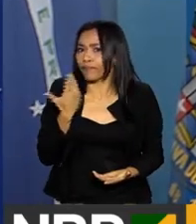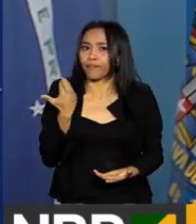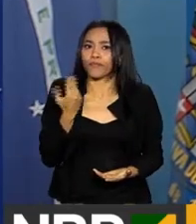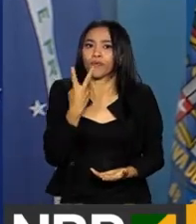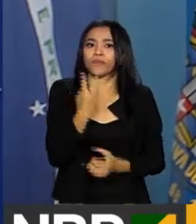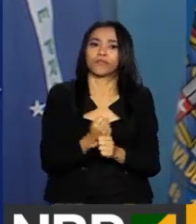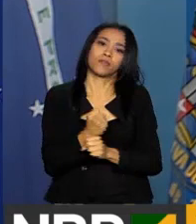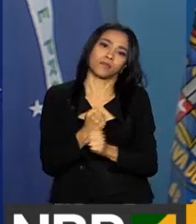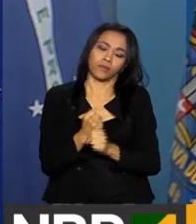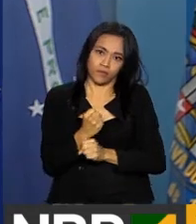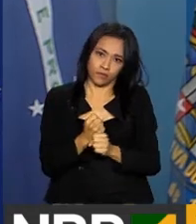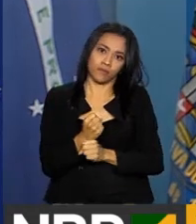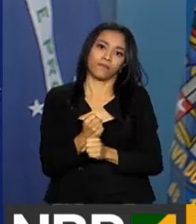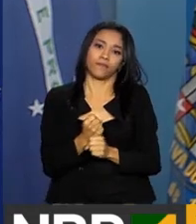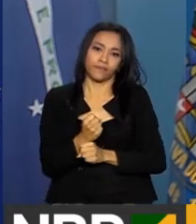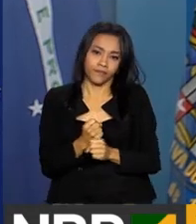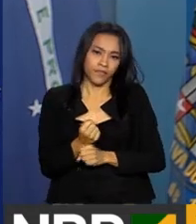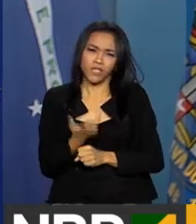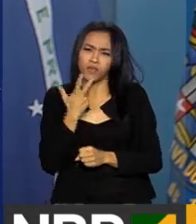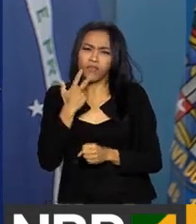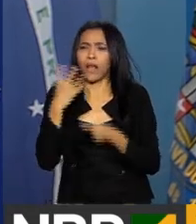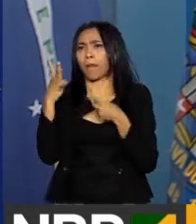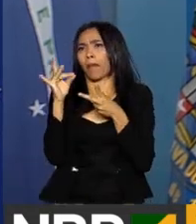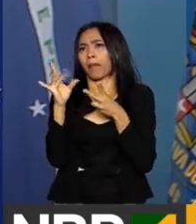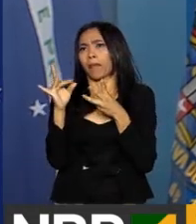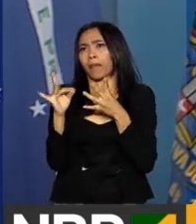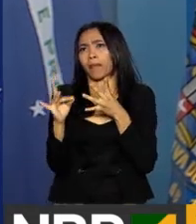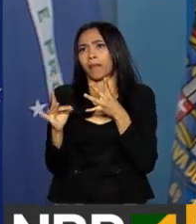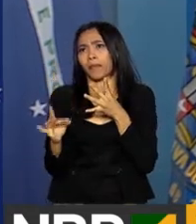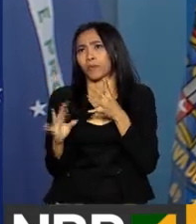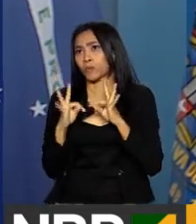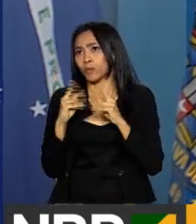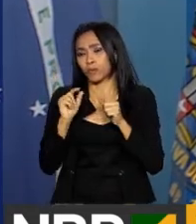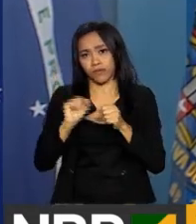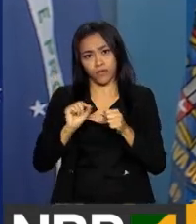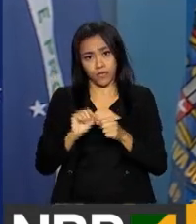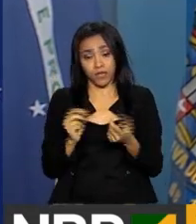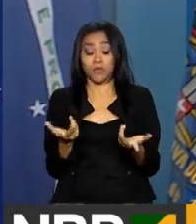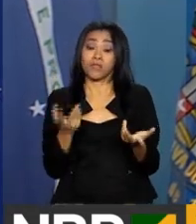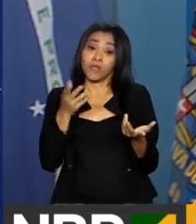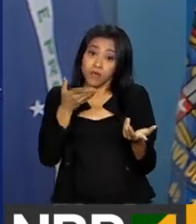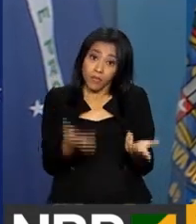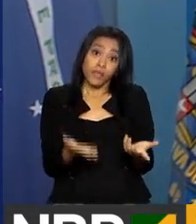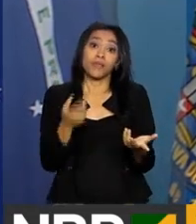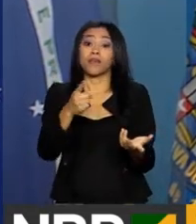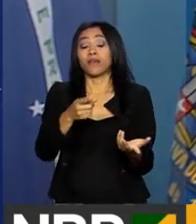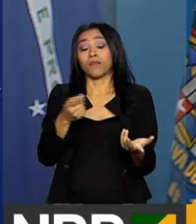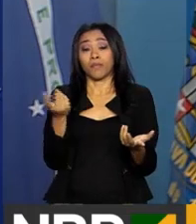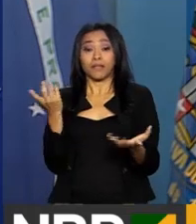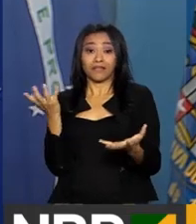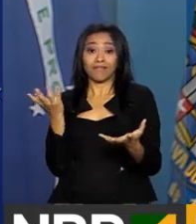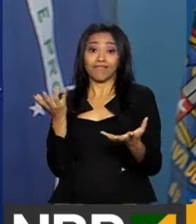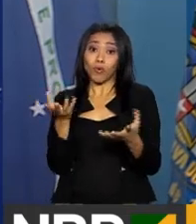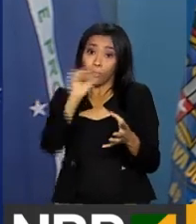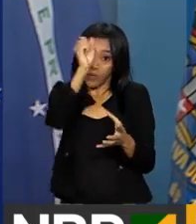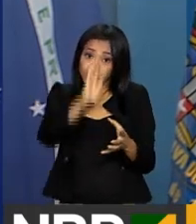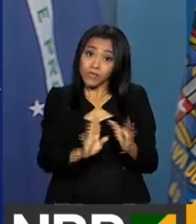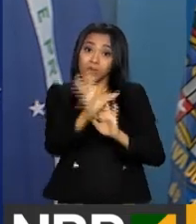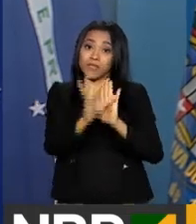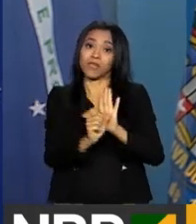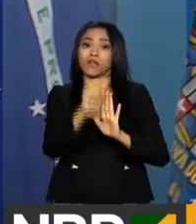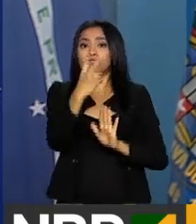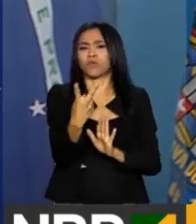e não vou relacionar tudo que fizemos para trazer o brasil para o século 21 mas em menos de dois anos